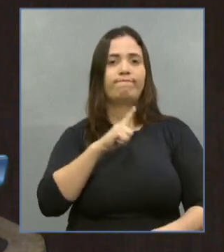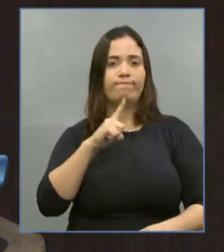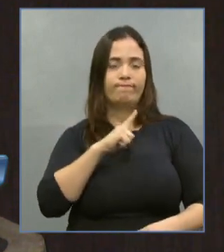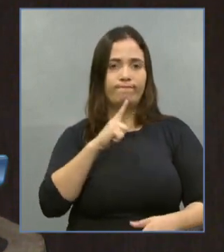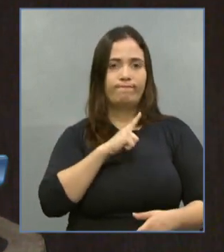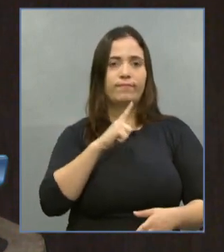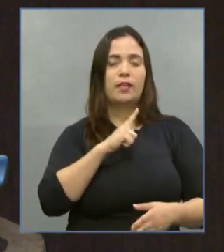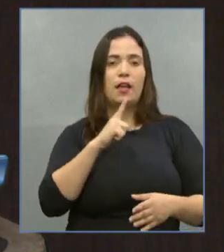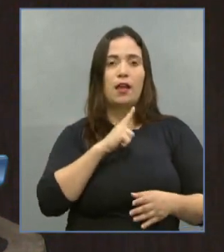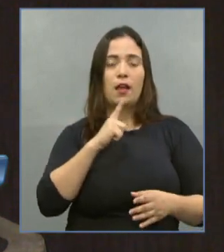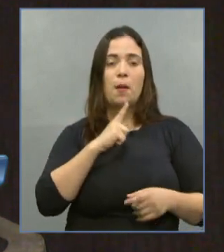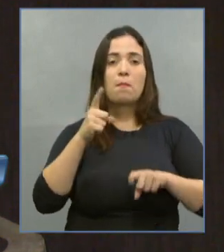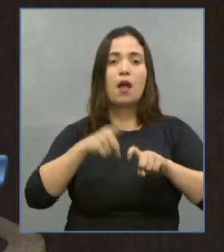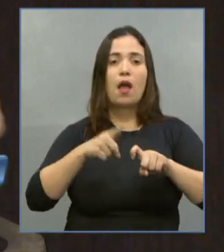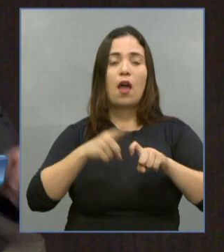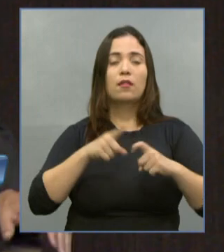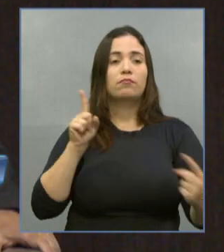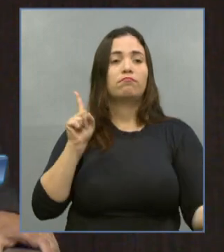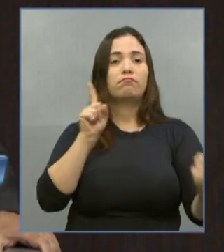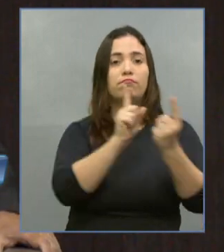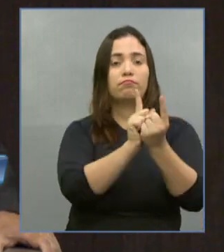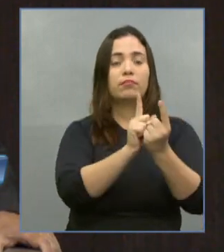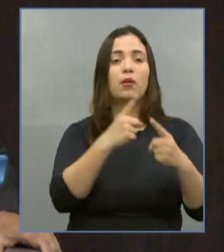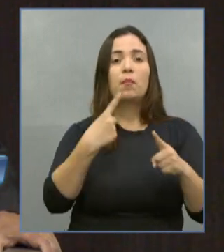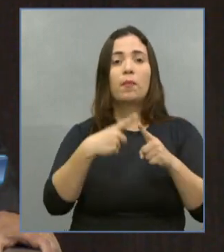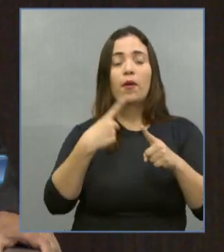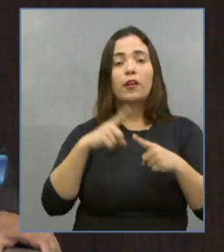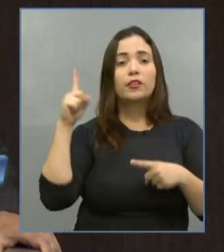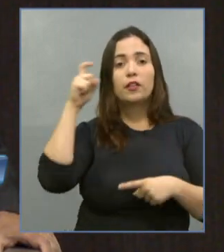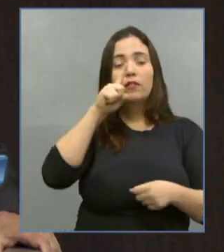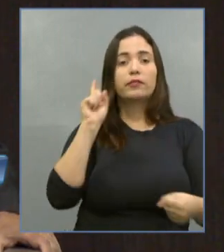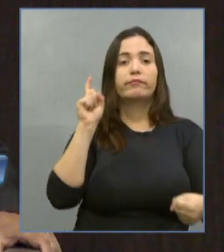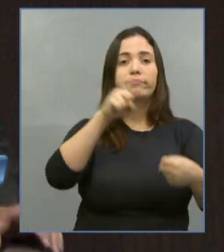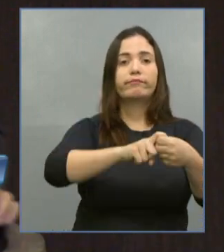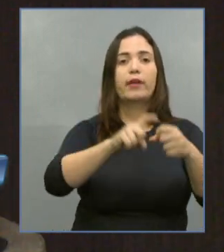dificuldade gera uma dificuldade para a inclusão nos programas.